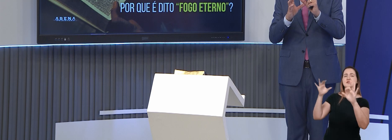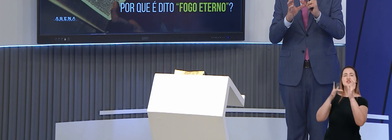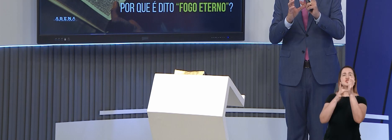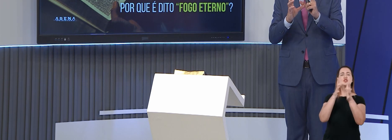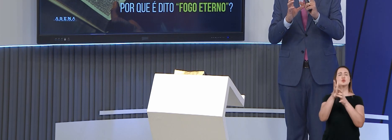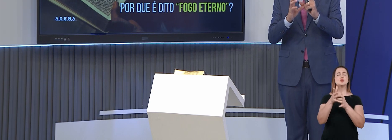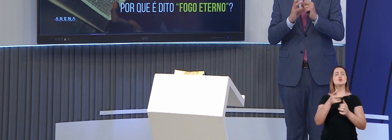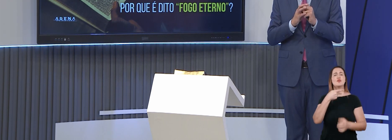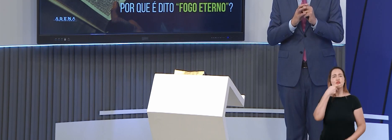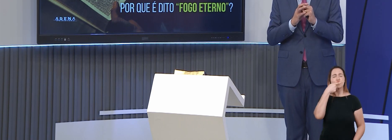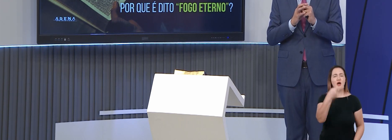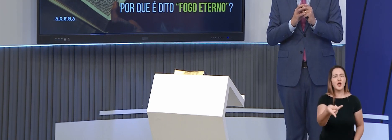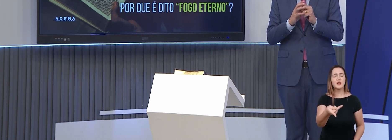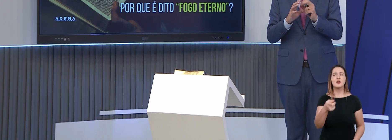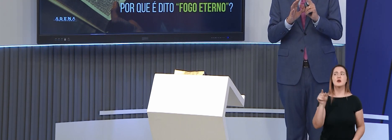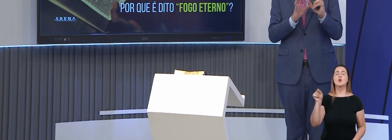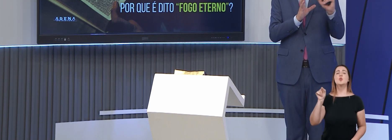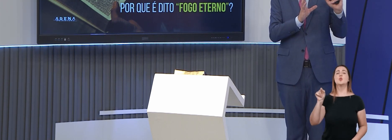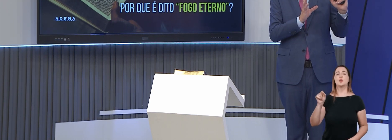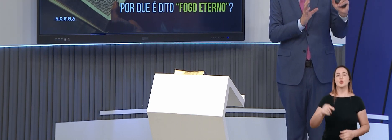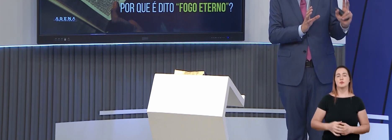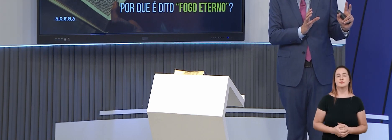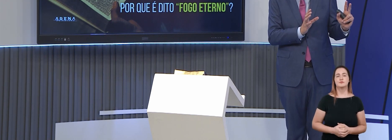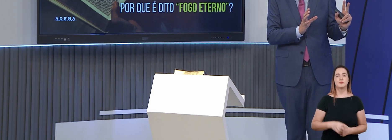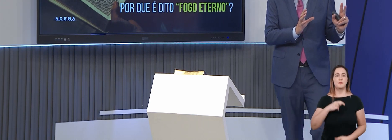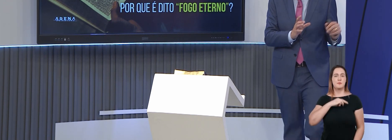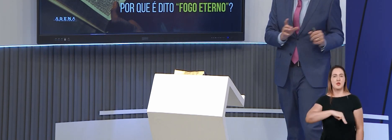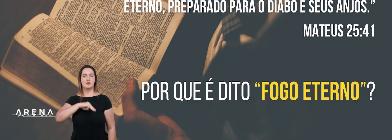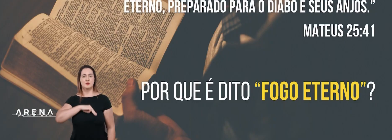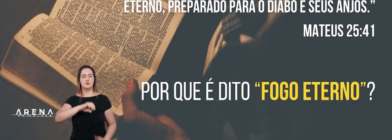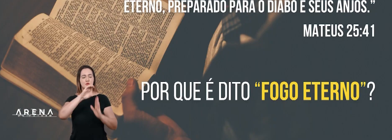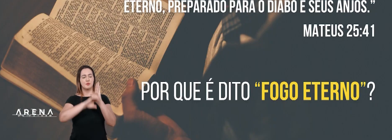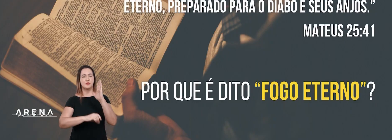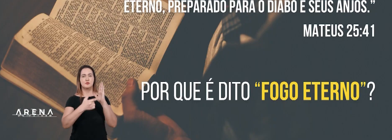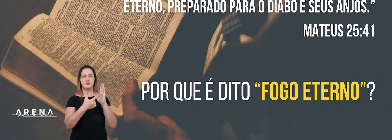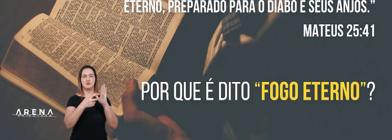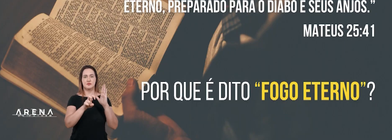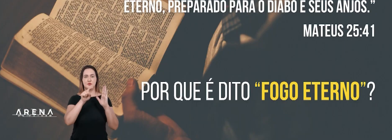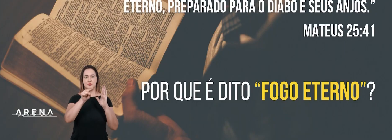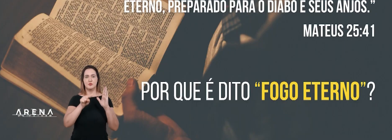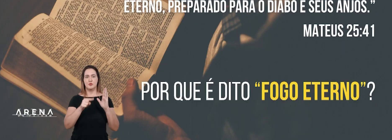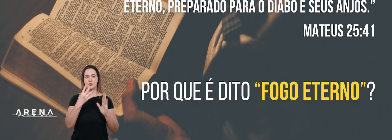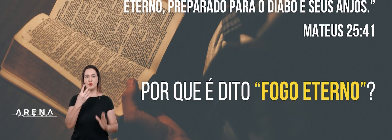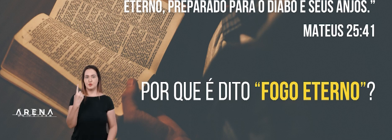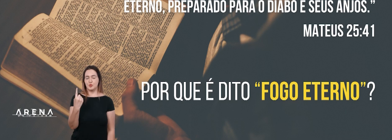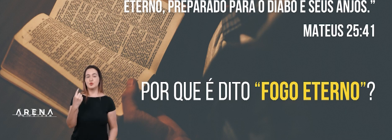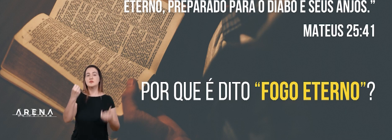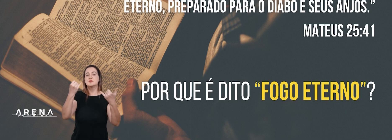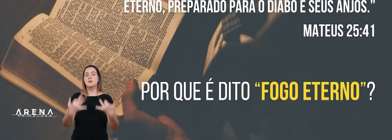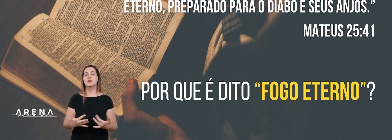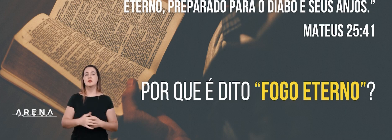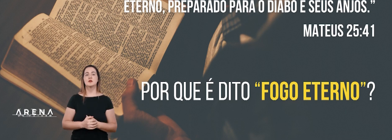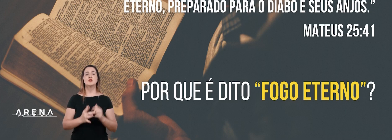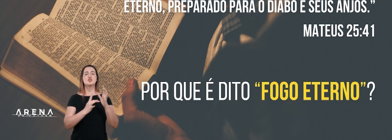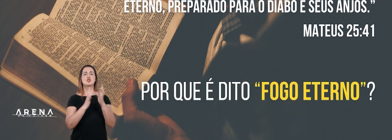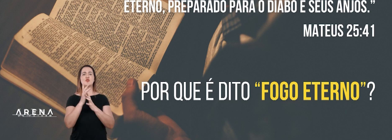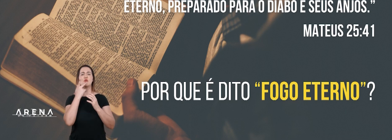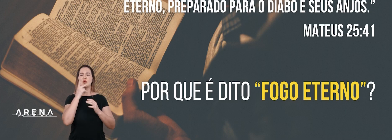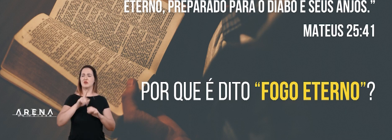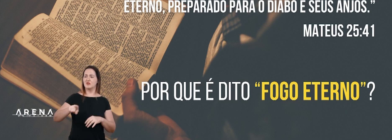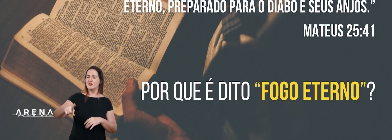Mas vamos nos aprofundar para que isso fique bem claro para nós. Olha o que diz Mateus 25, 41, palavras de